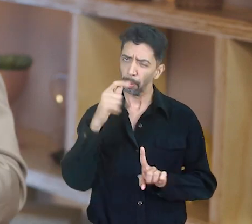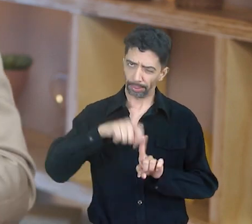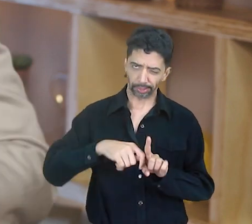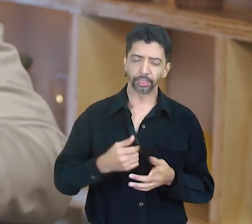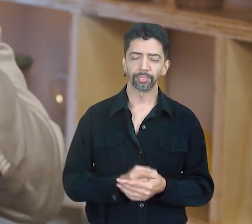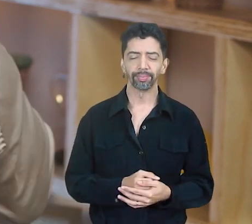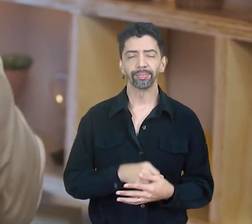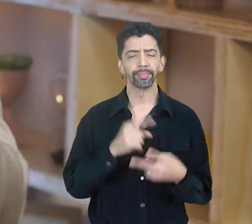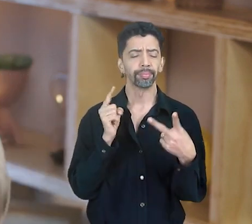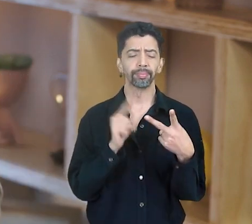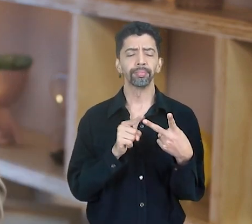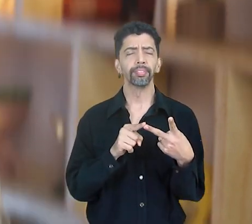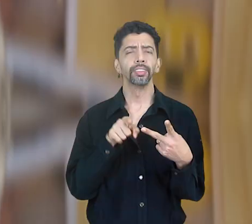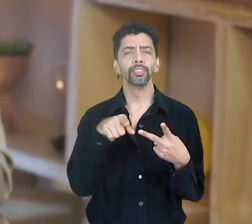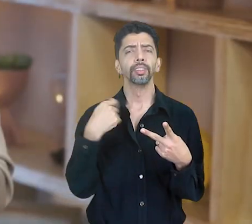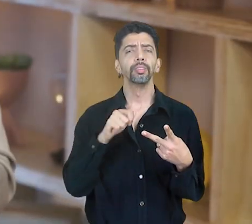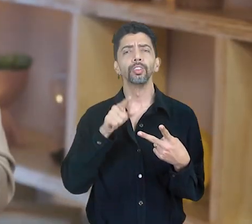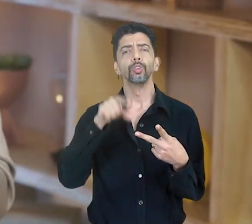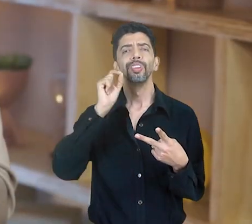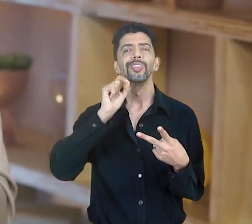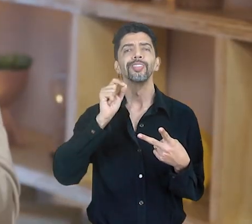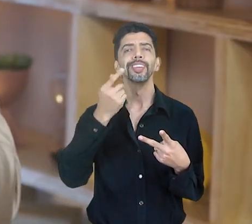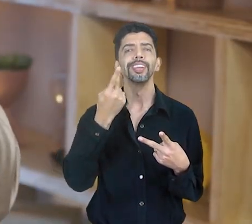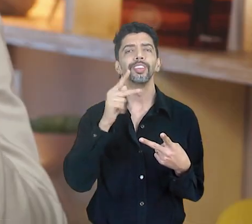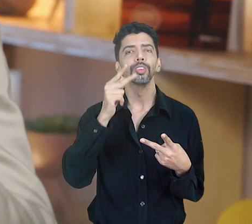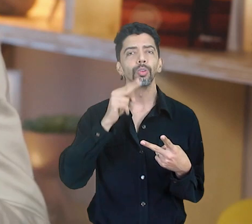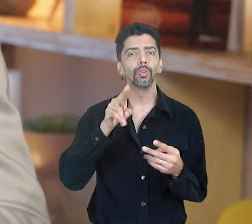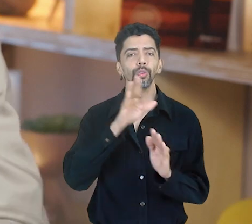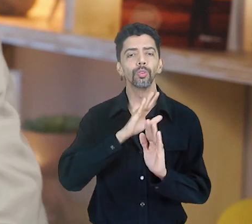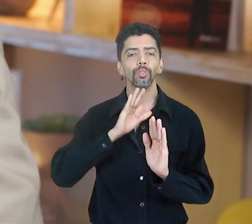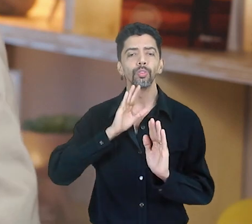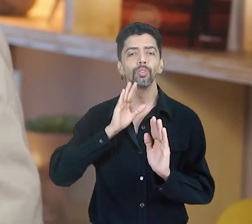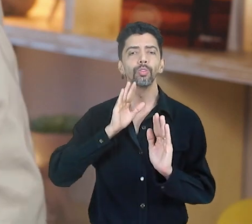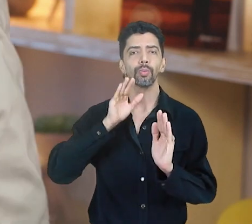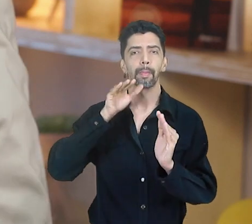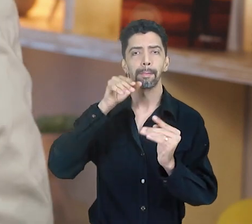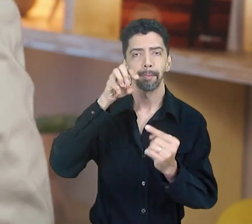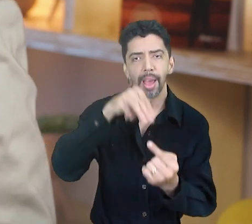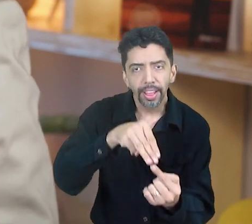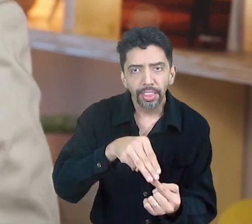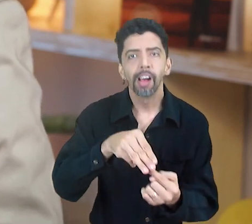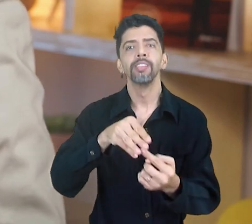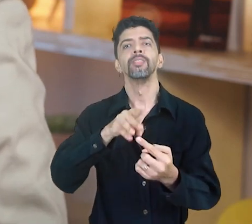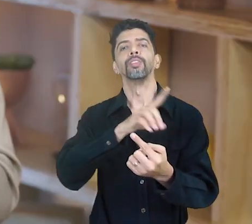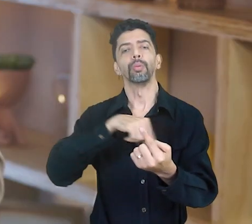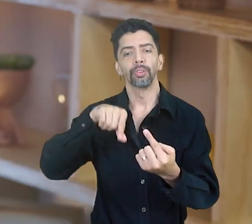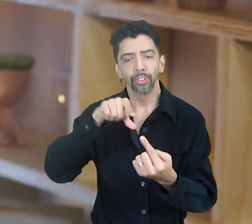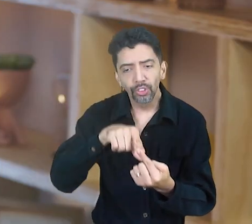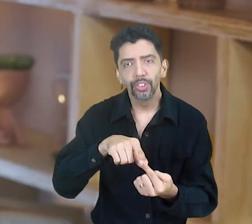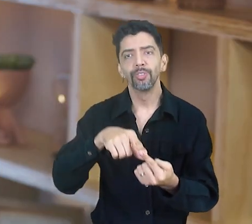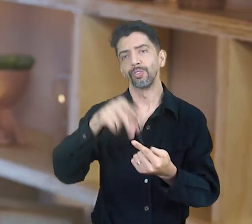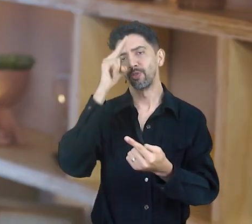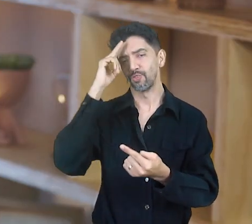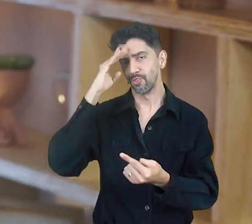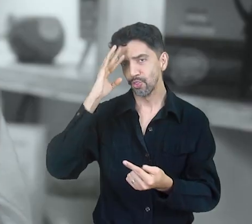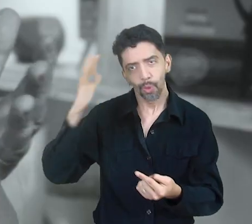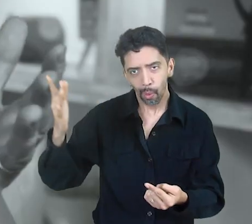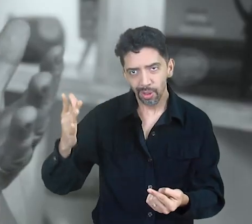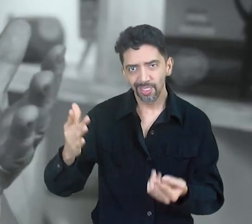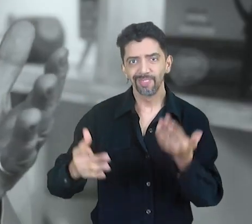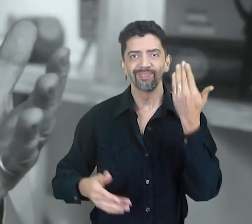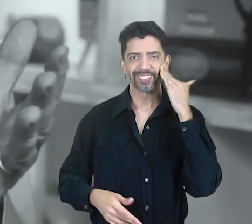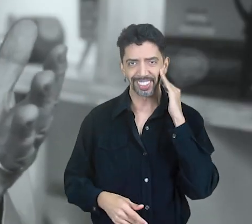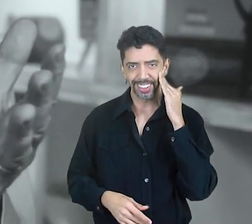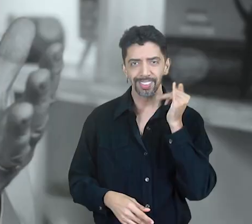financeira por 30 dias será o caminho. O segundo passo é estabelecer as suas prioridades. Que você veio fazer na Terra? Vem